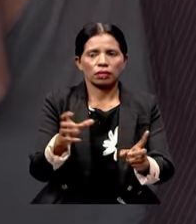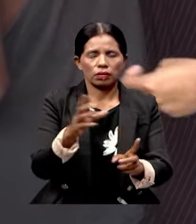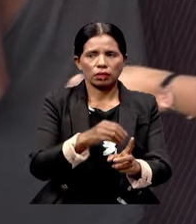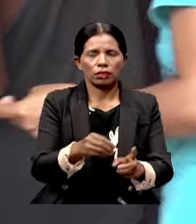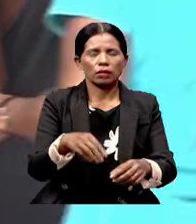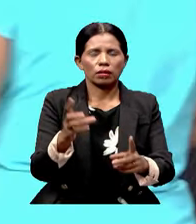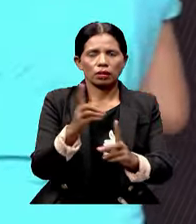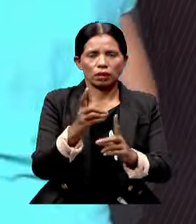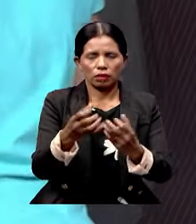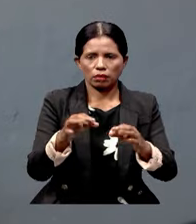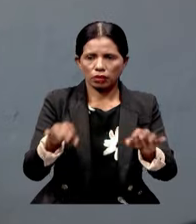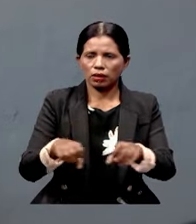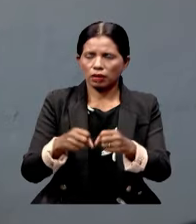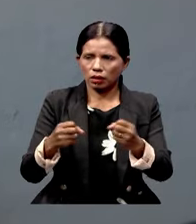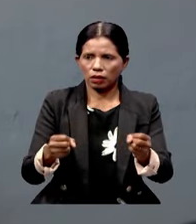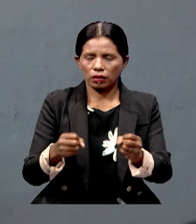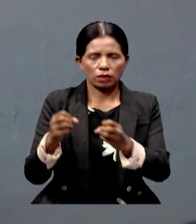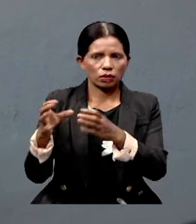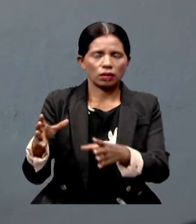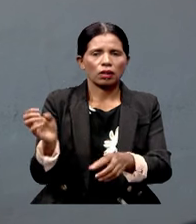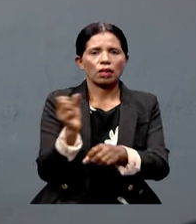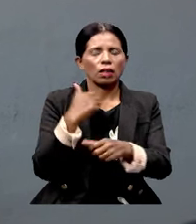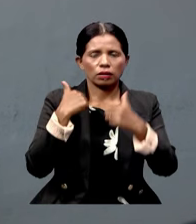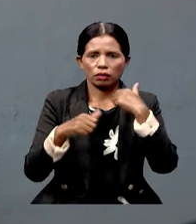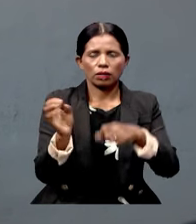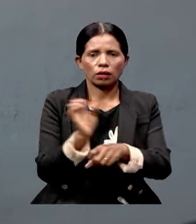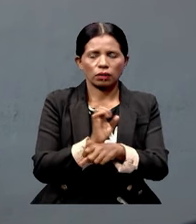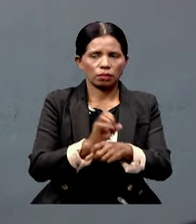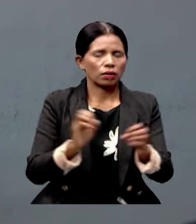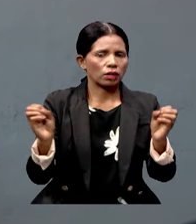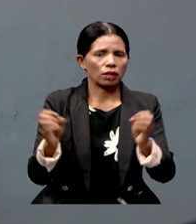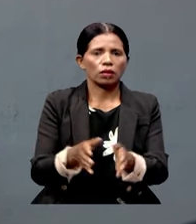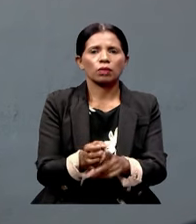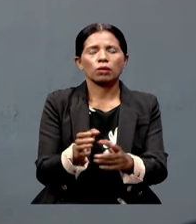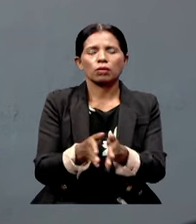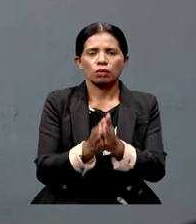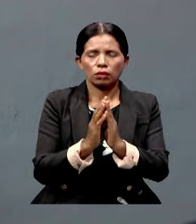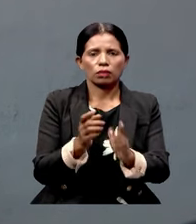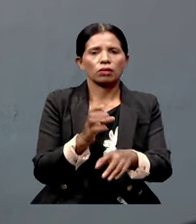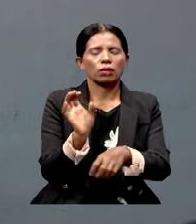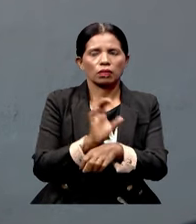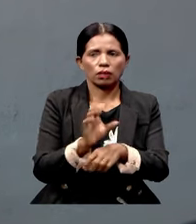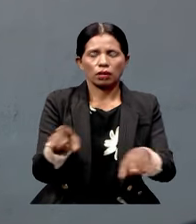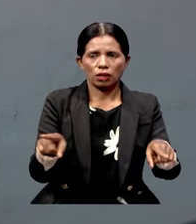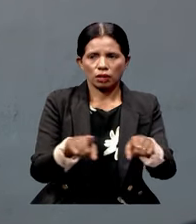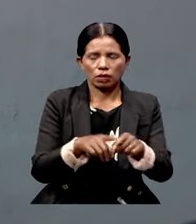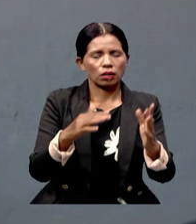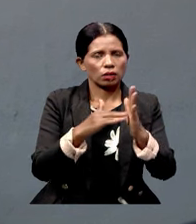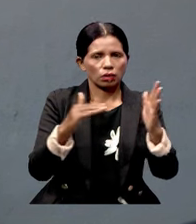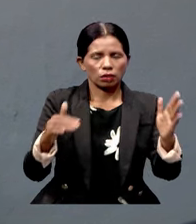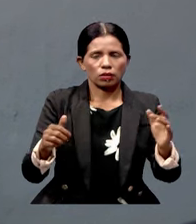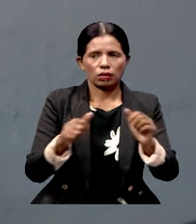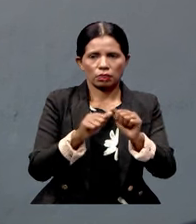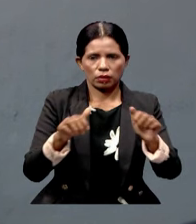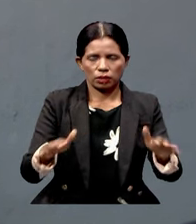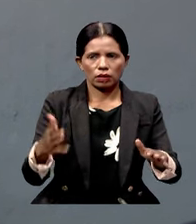por exemplo, estragados, ou a atividade econômica, lá ou autorização comercial, vou dizer que não considera nessa contra-noções administrativas